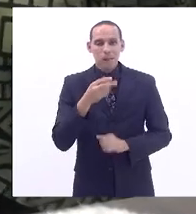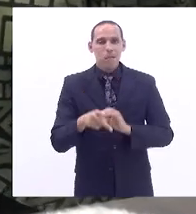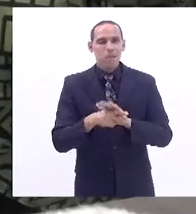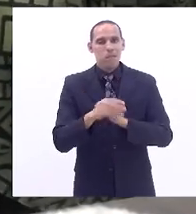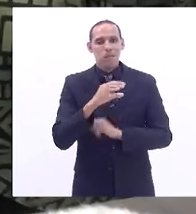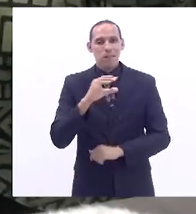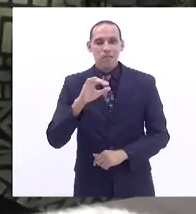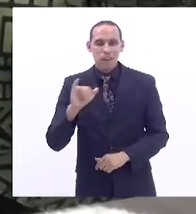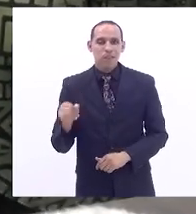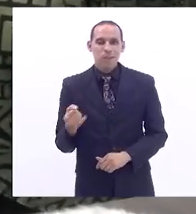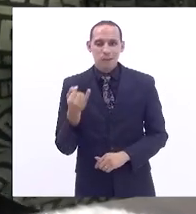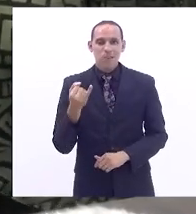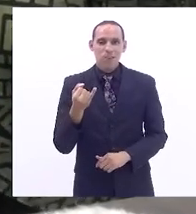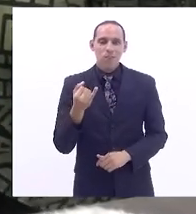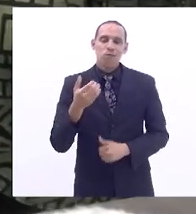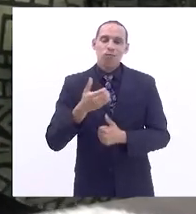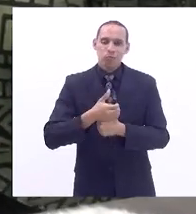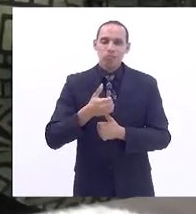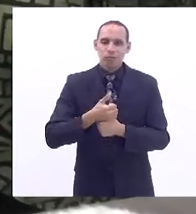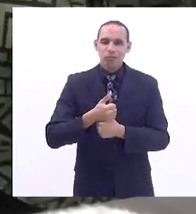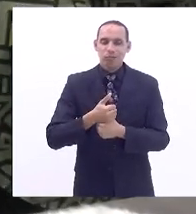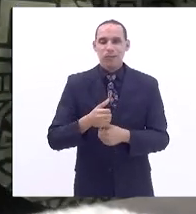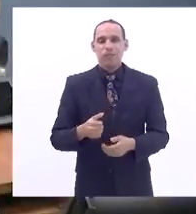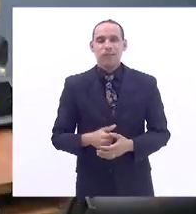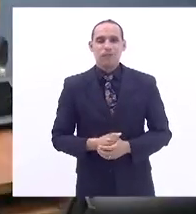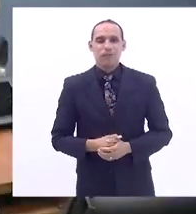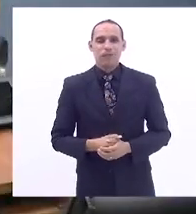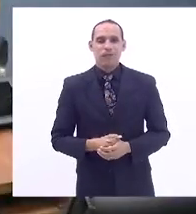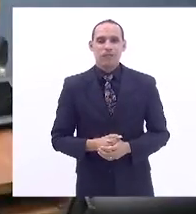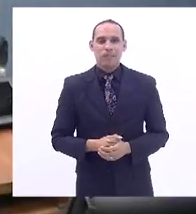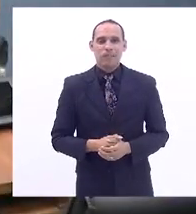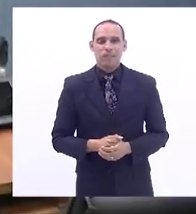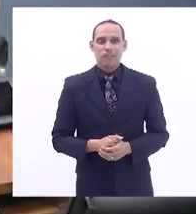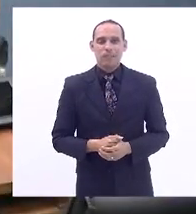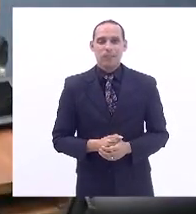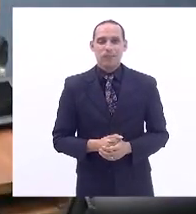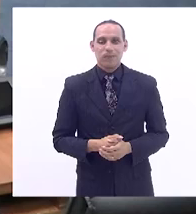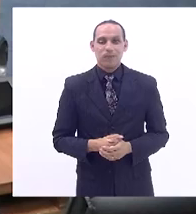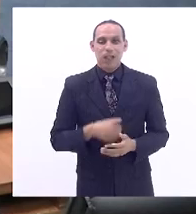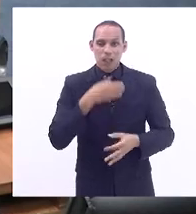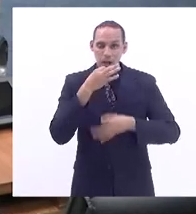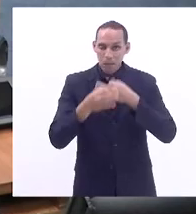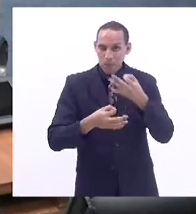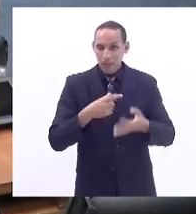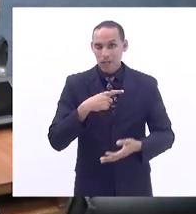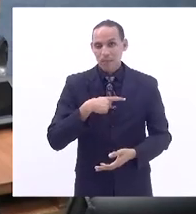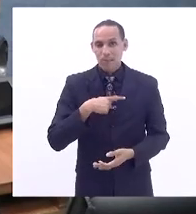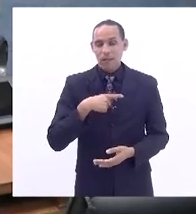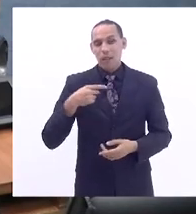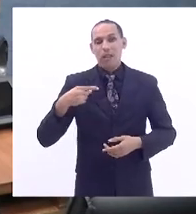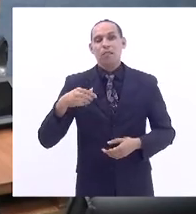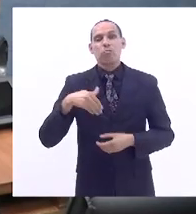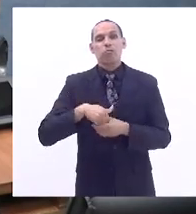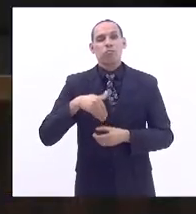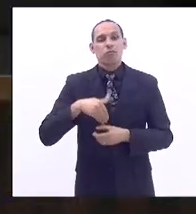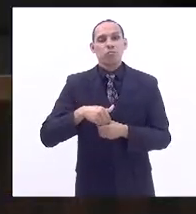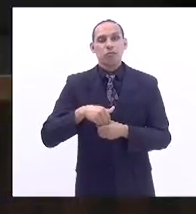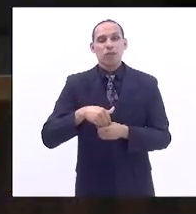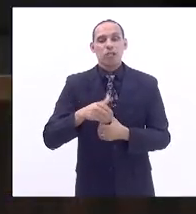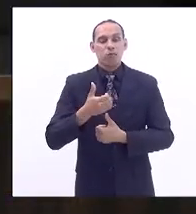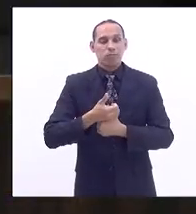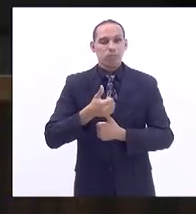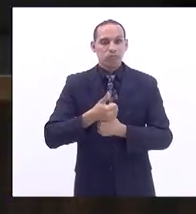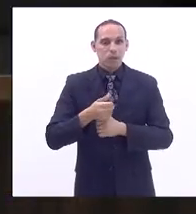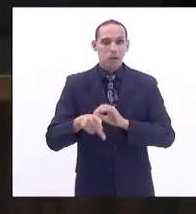ccj que concluiu que o substitutivo seu presidente e os pareceres emitidos em votação do substitutivo